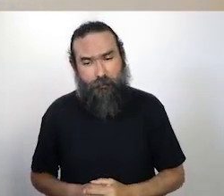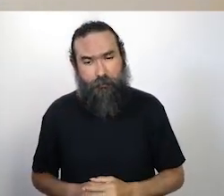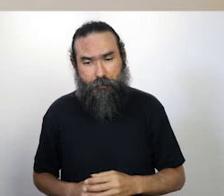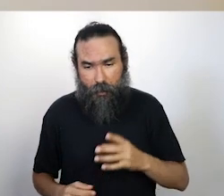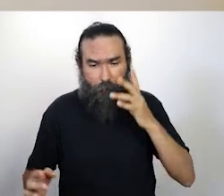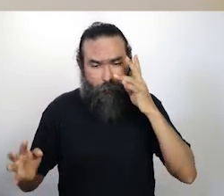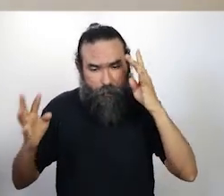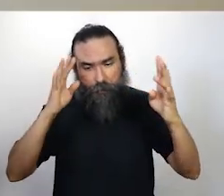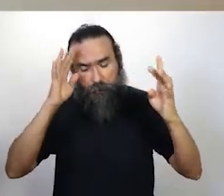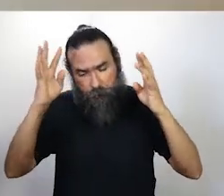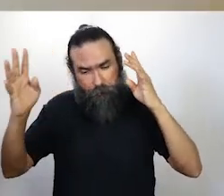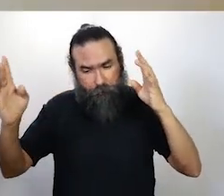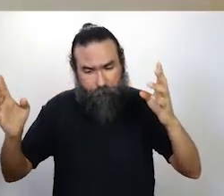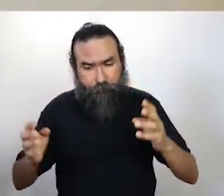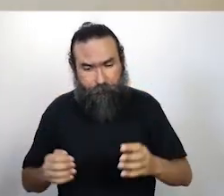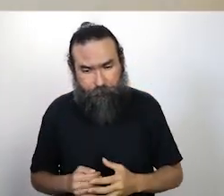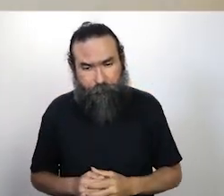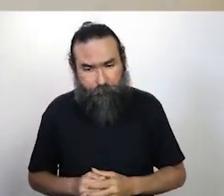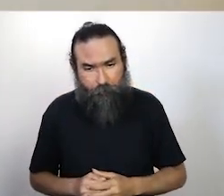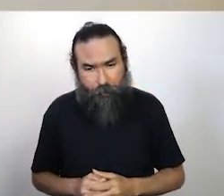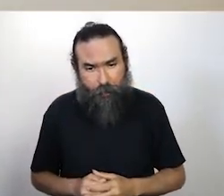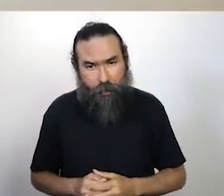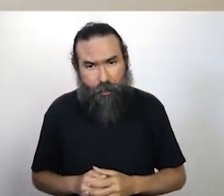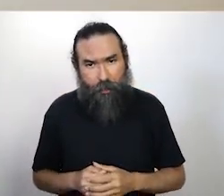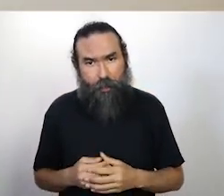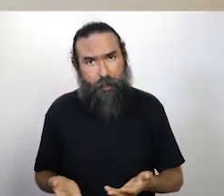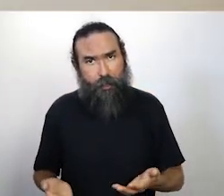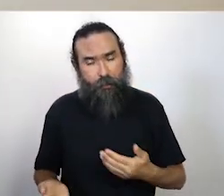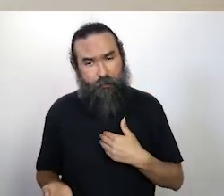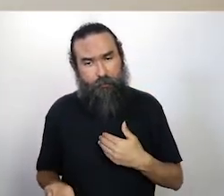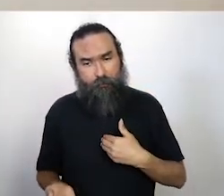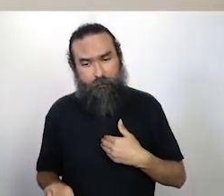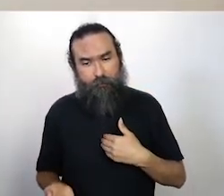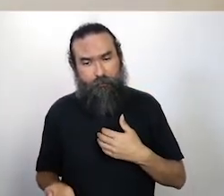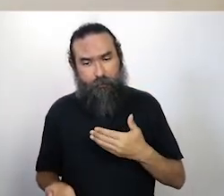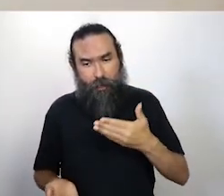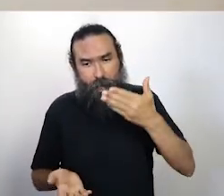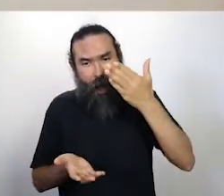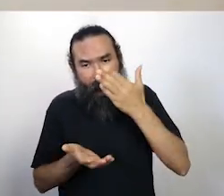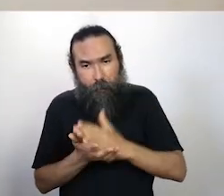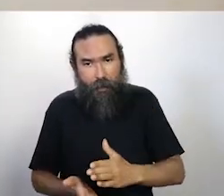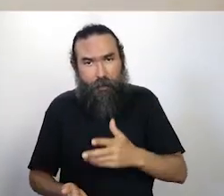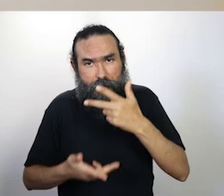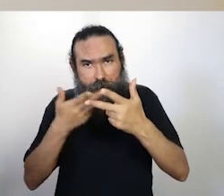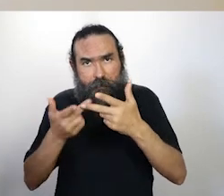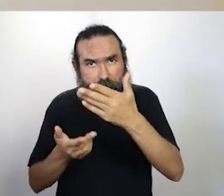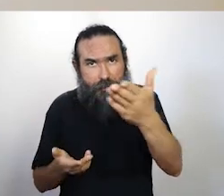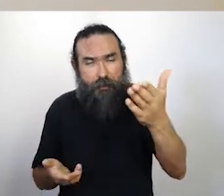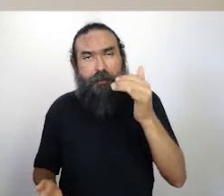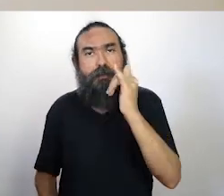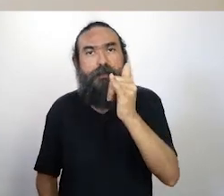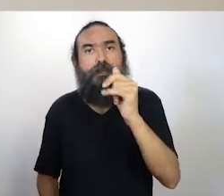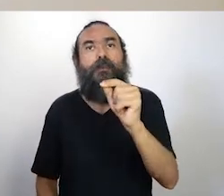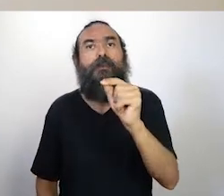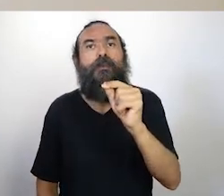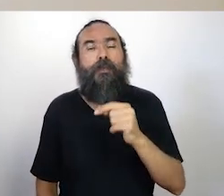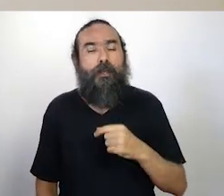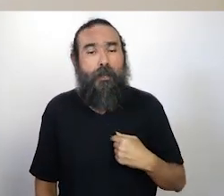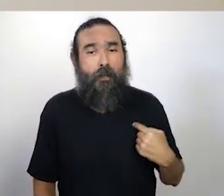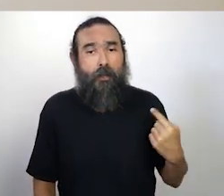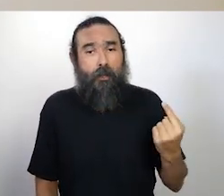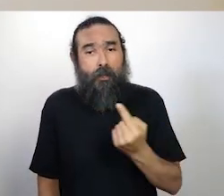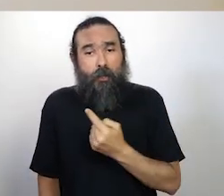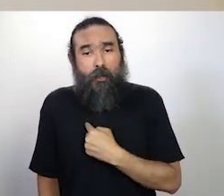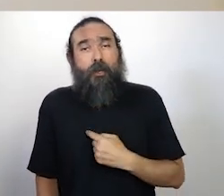Então, pensando nisso, né, eu encerro dizendo que a gente só